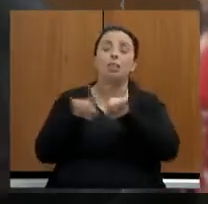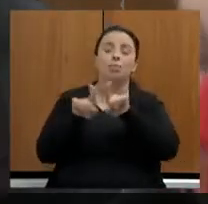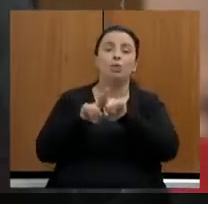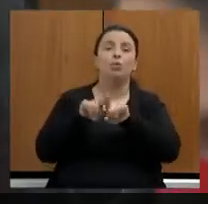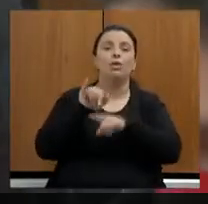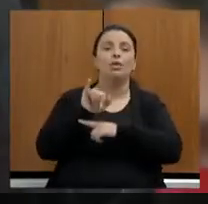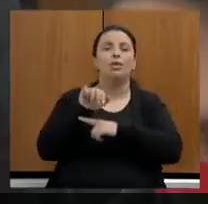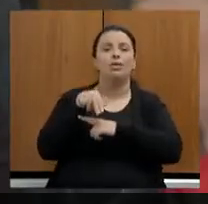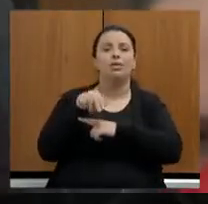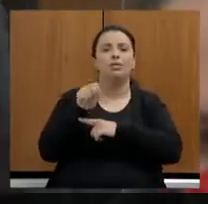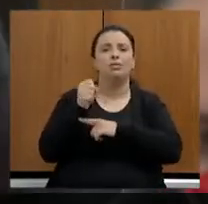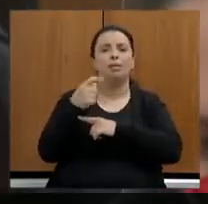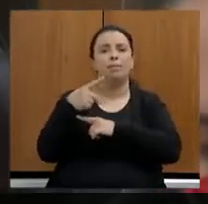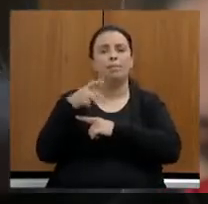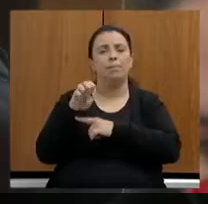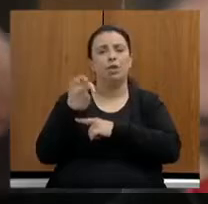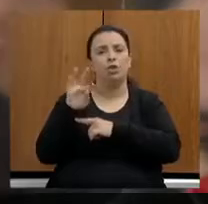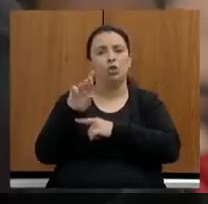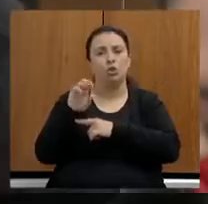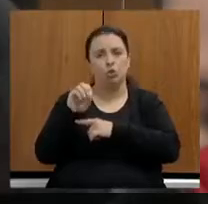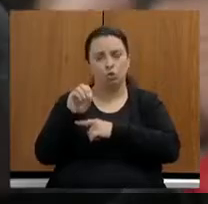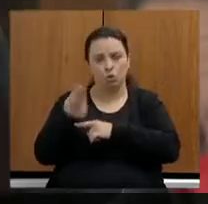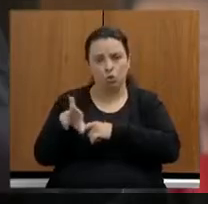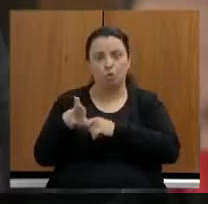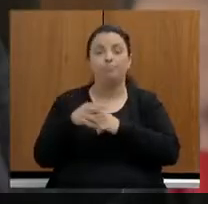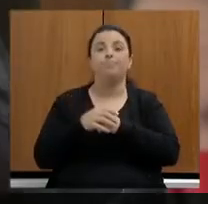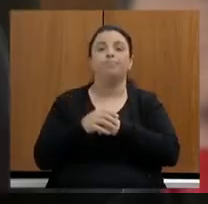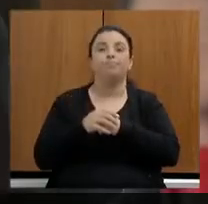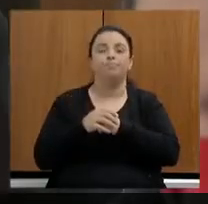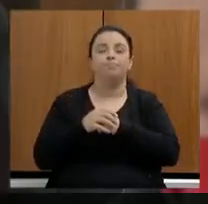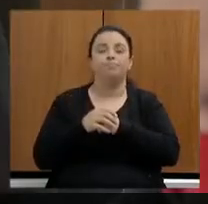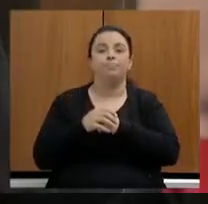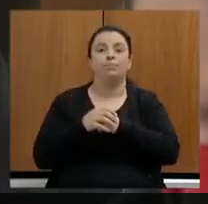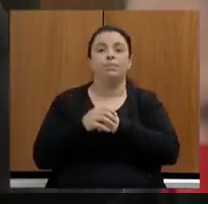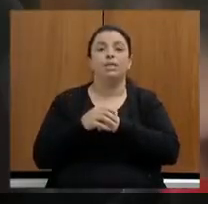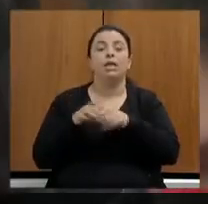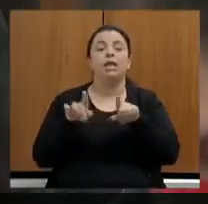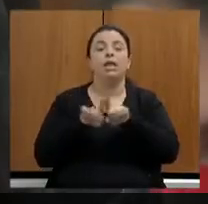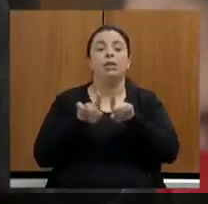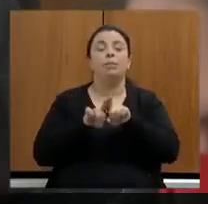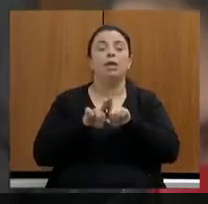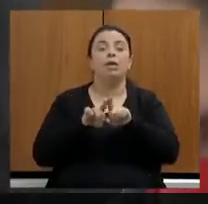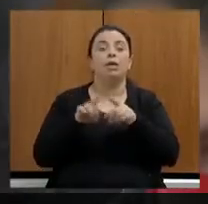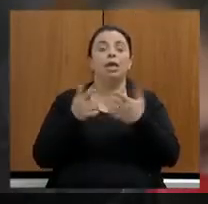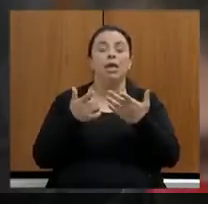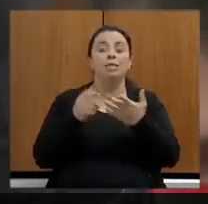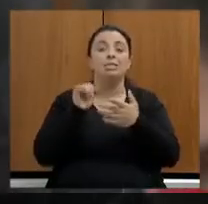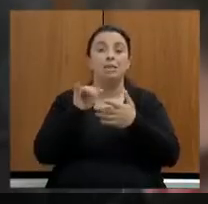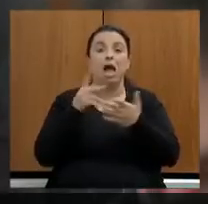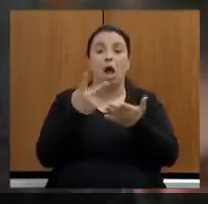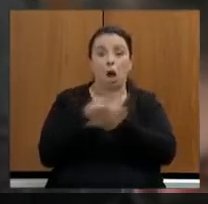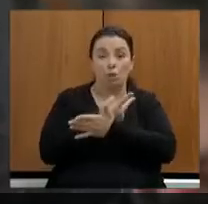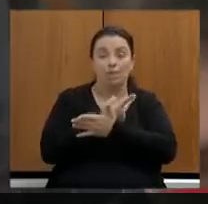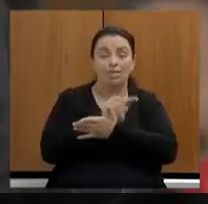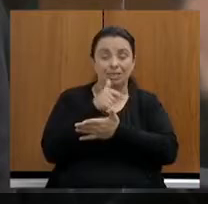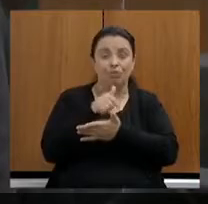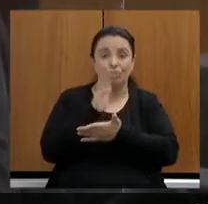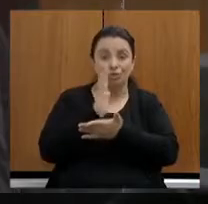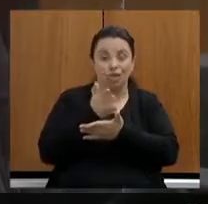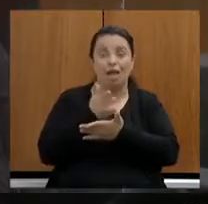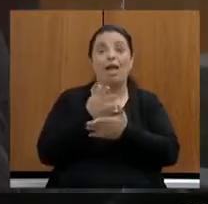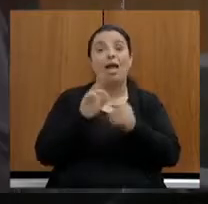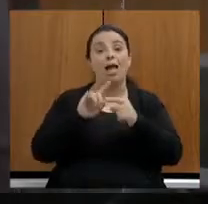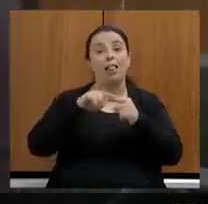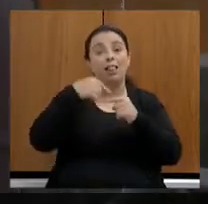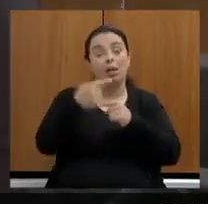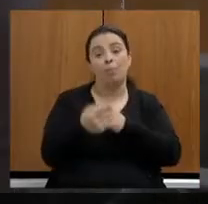e no no âmbito da do do país né do acontecido posteriormente a